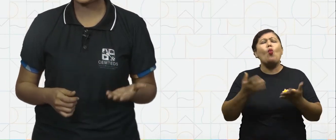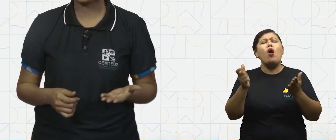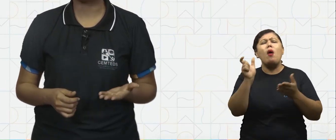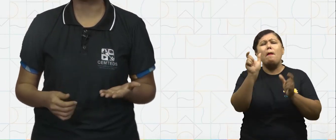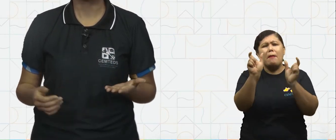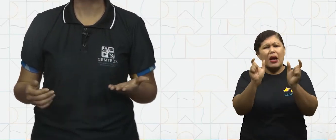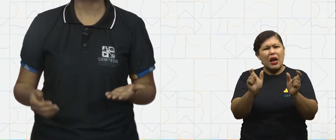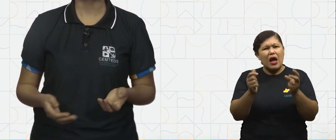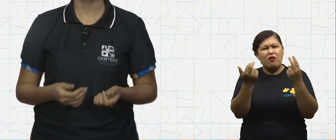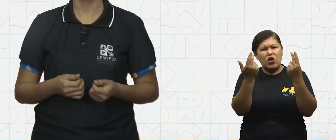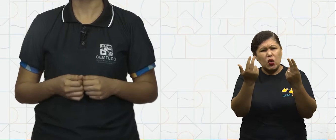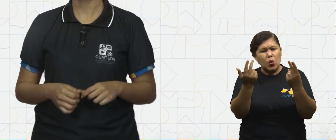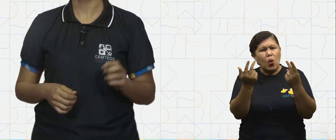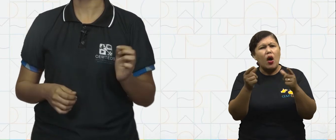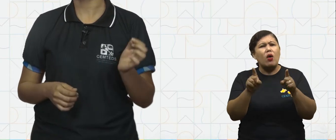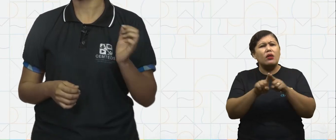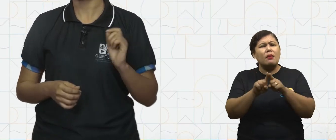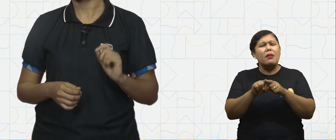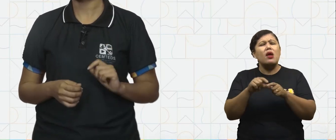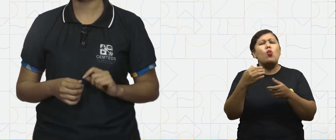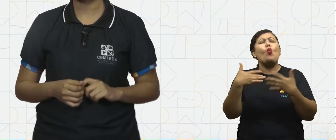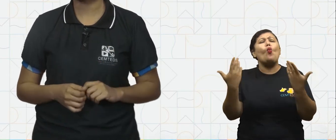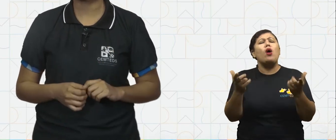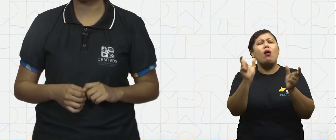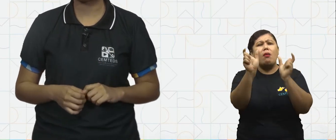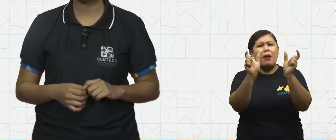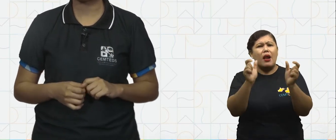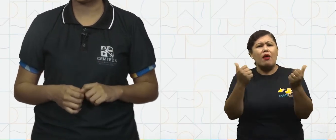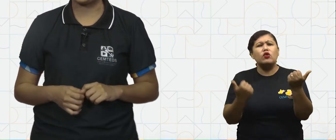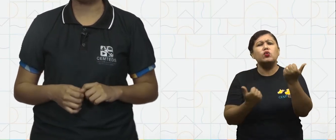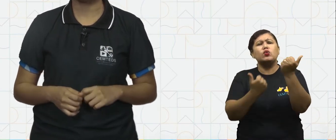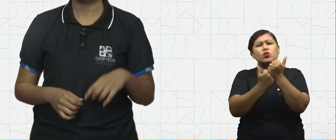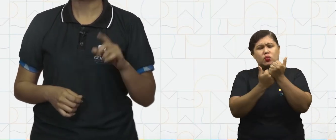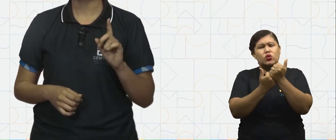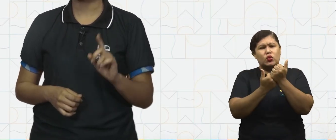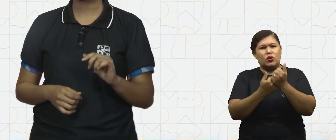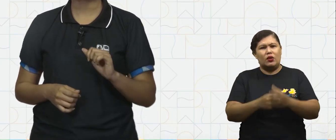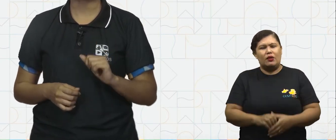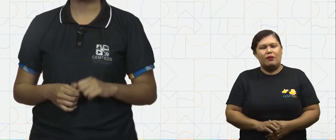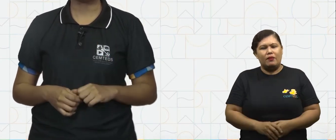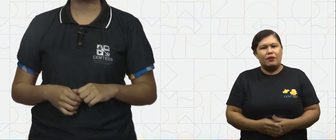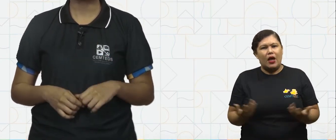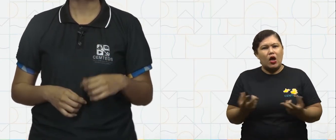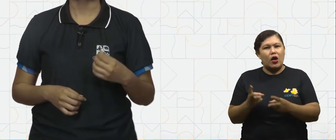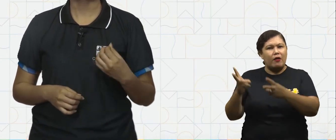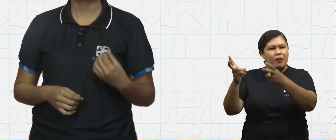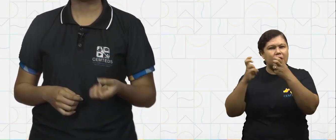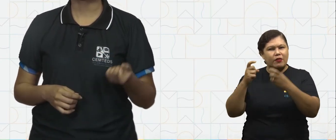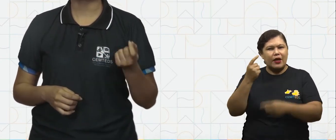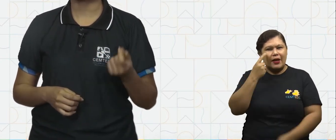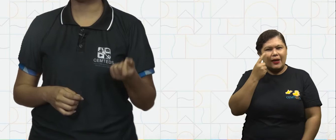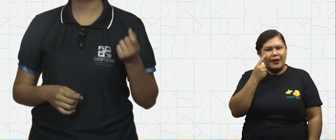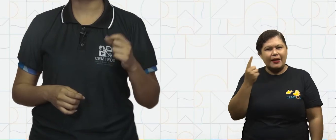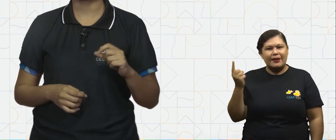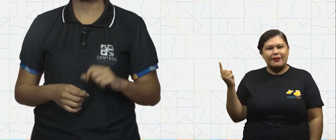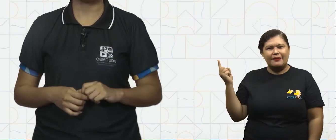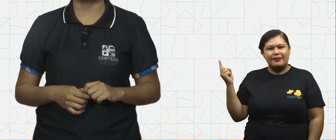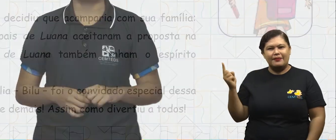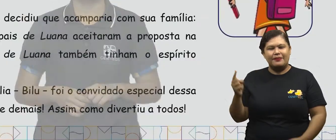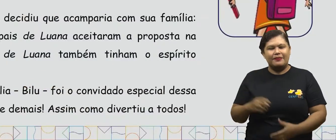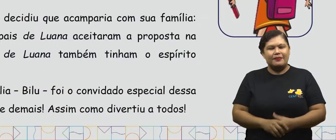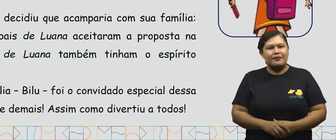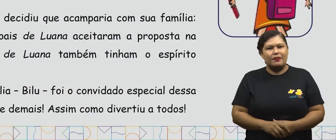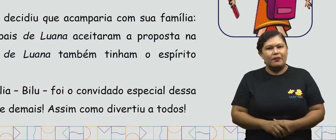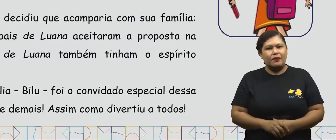Quais palavras substituíram essas repetições no texto original? Veja comigo nosso texto